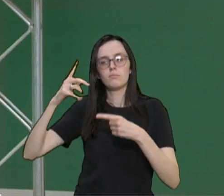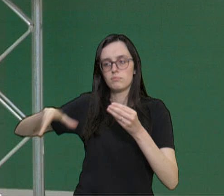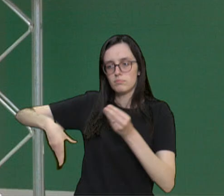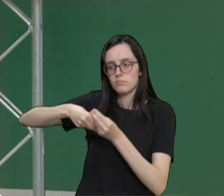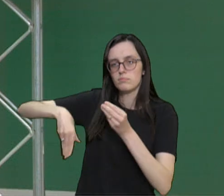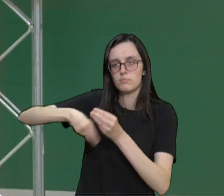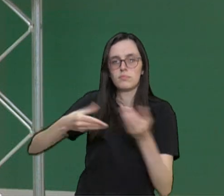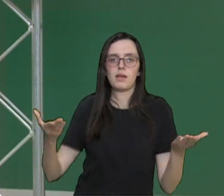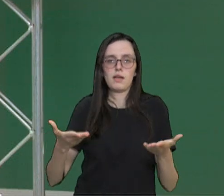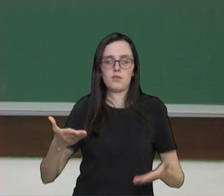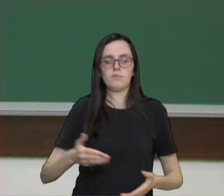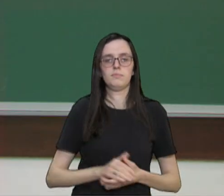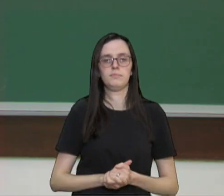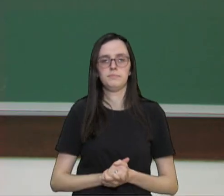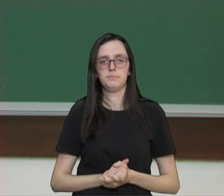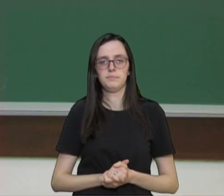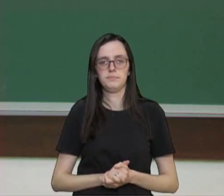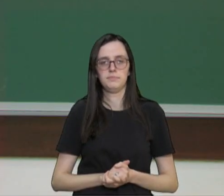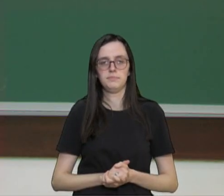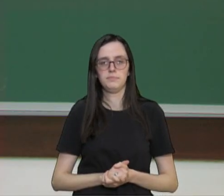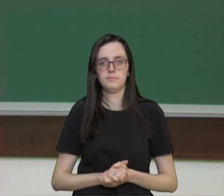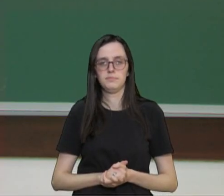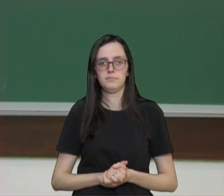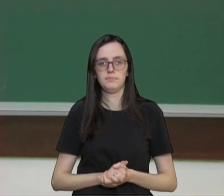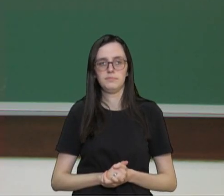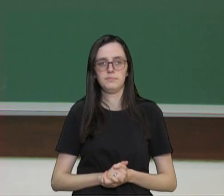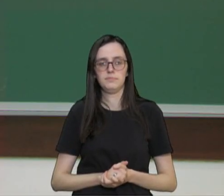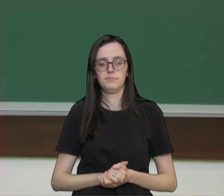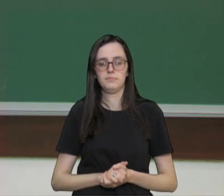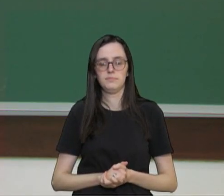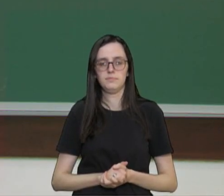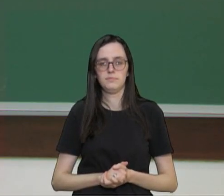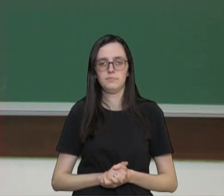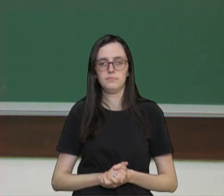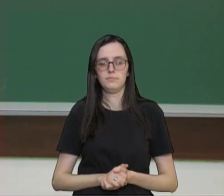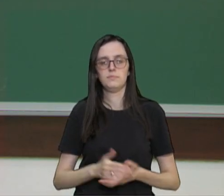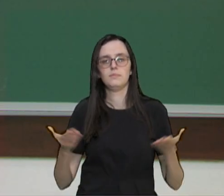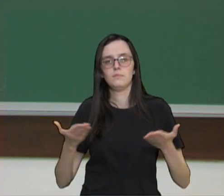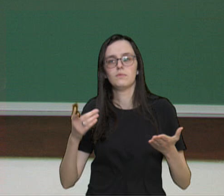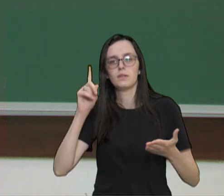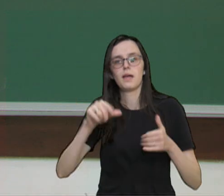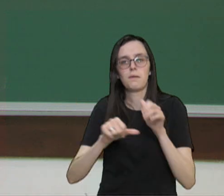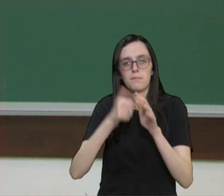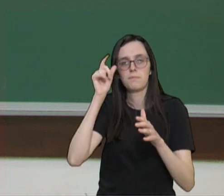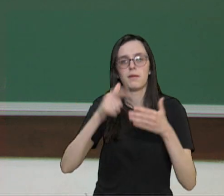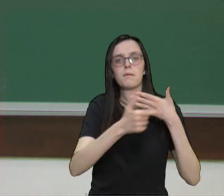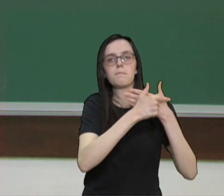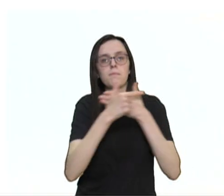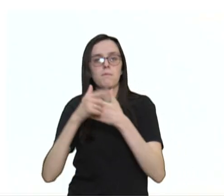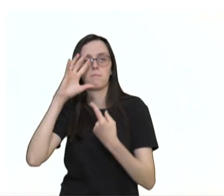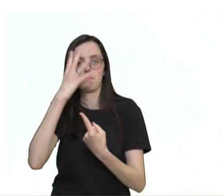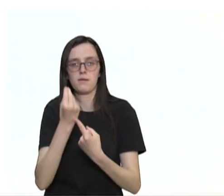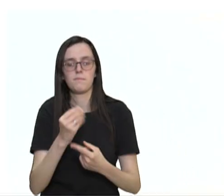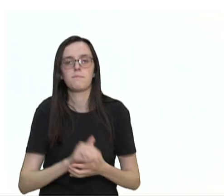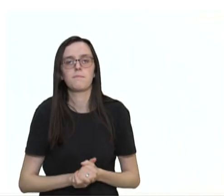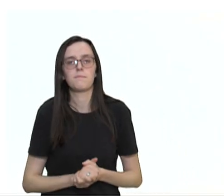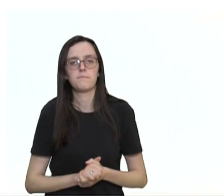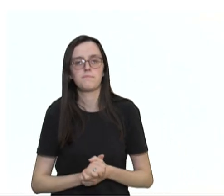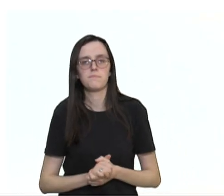acrescentados recentemente. Vamos passar para o próximo aqui. Vamos trabalhar primeiro as funções de arte. Função,